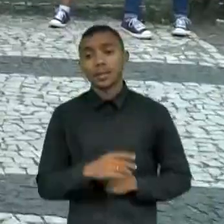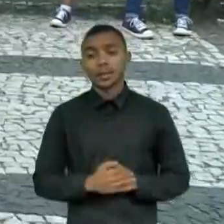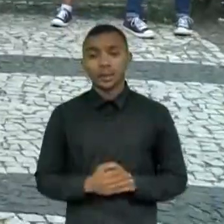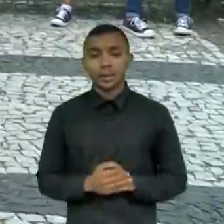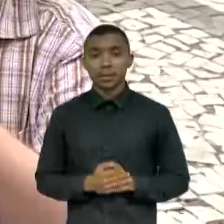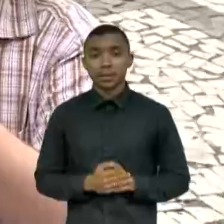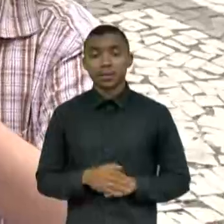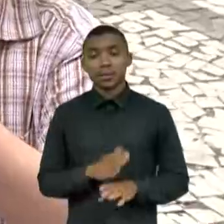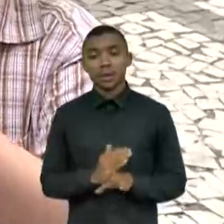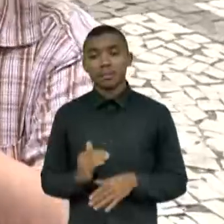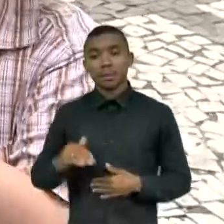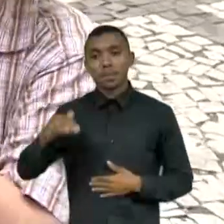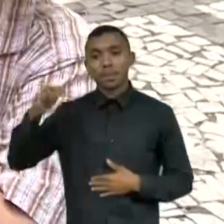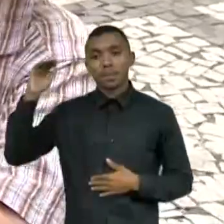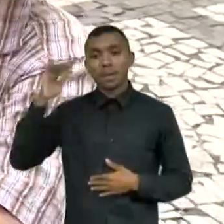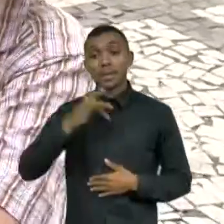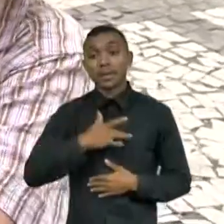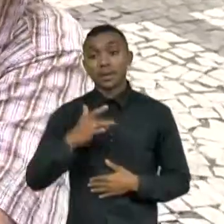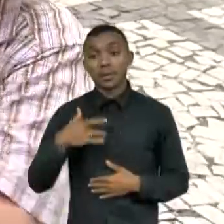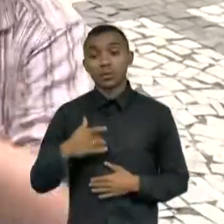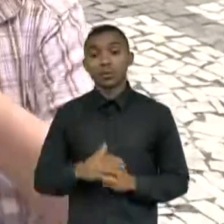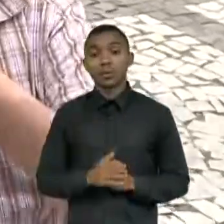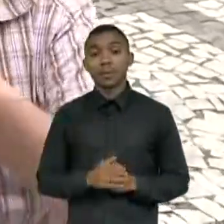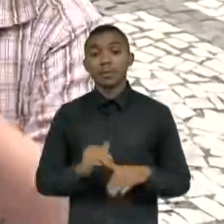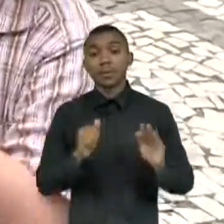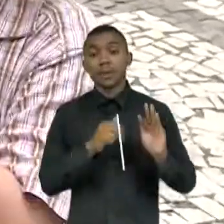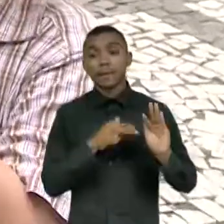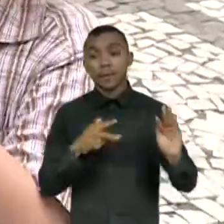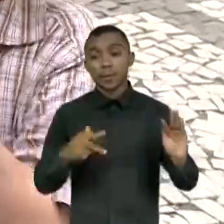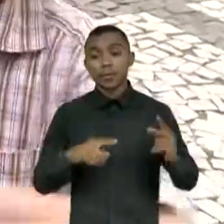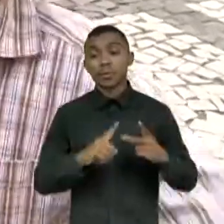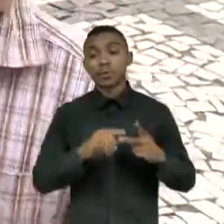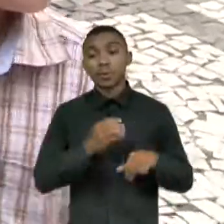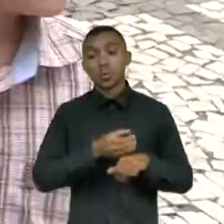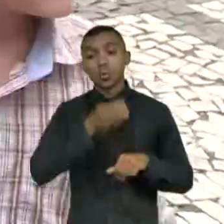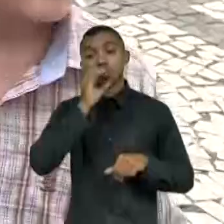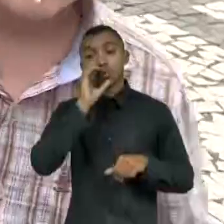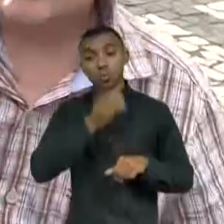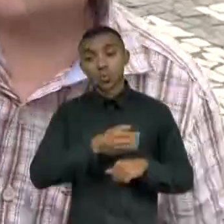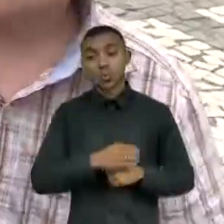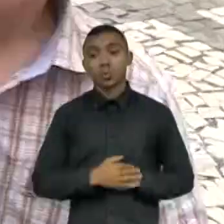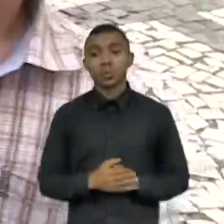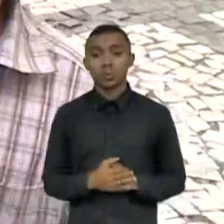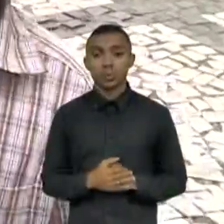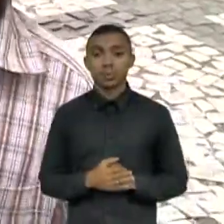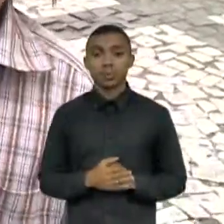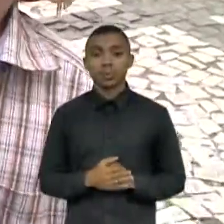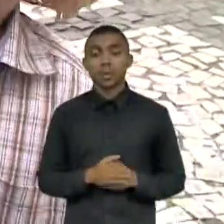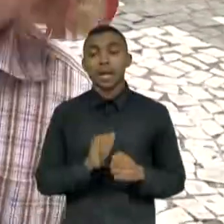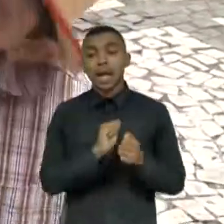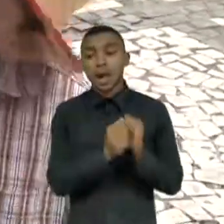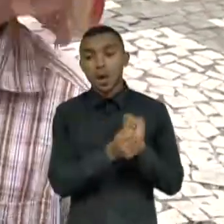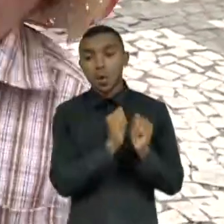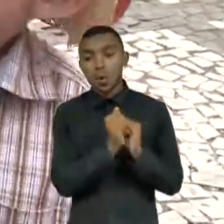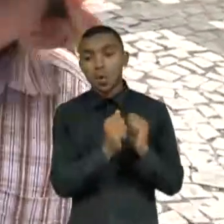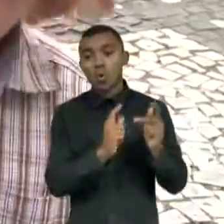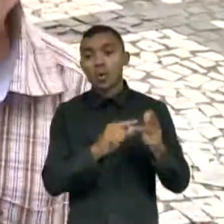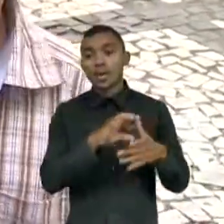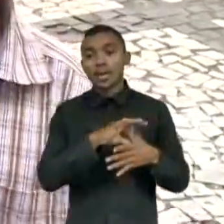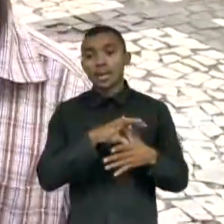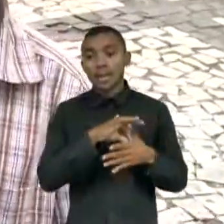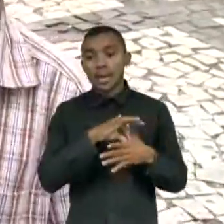crescer saudável. É a fruta, o suco da fruta, né? E um arrozinho, uma carninha,